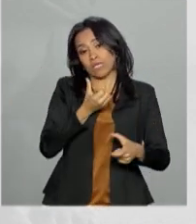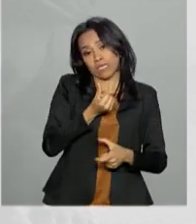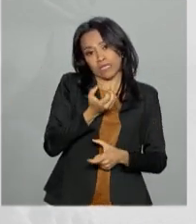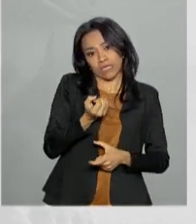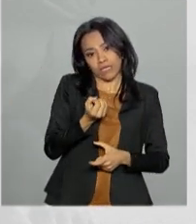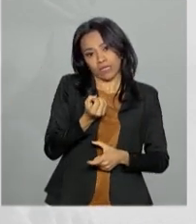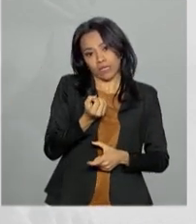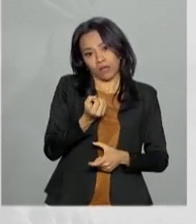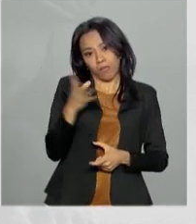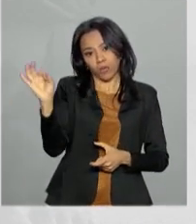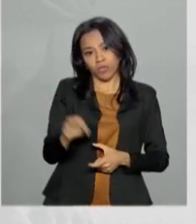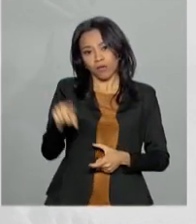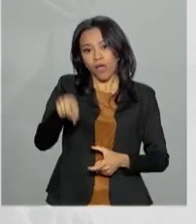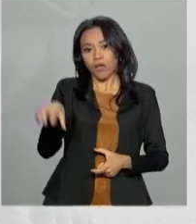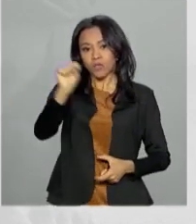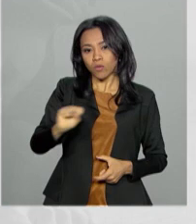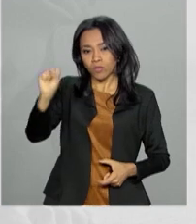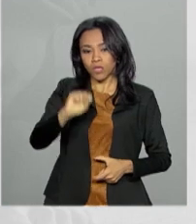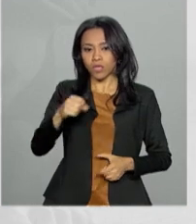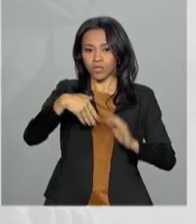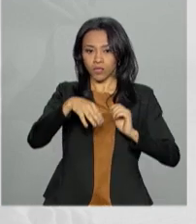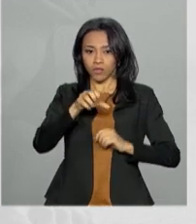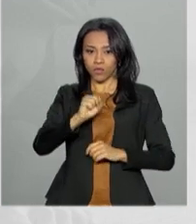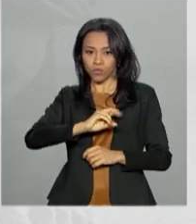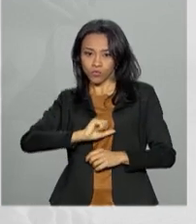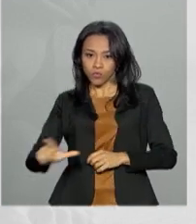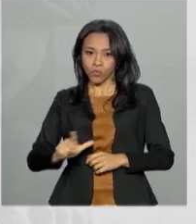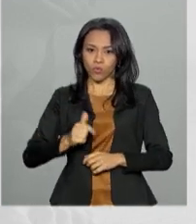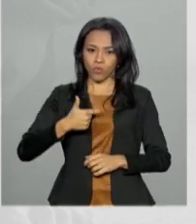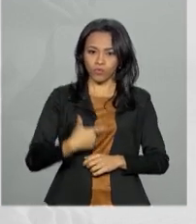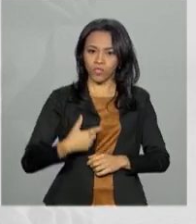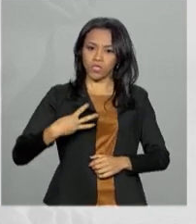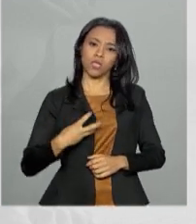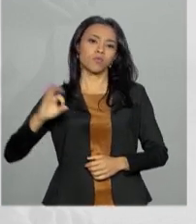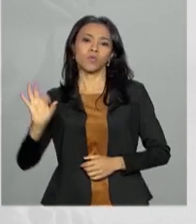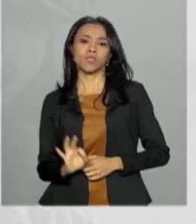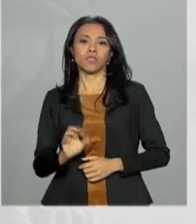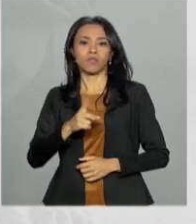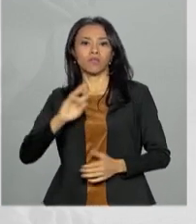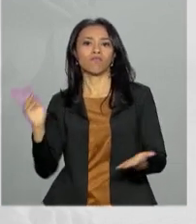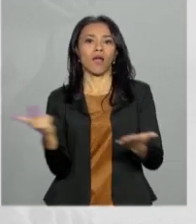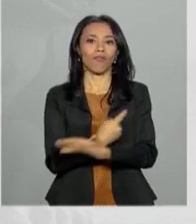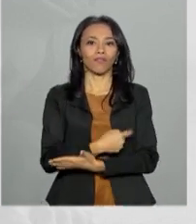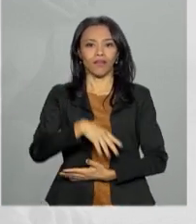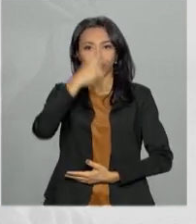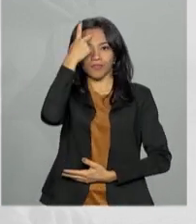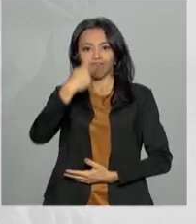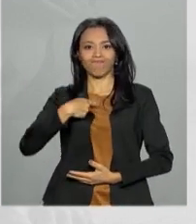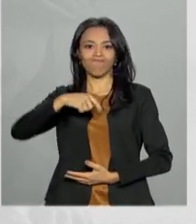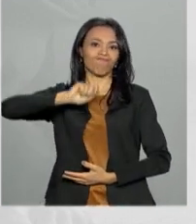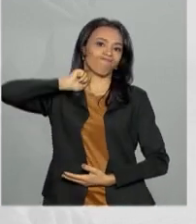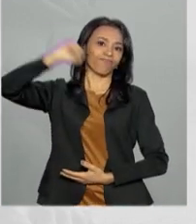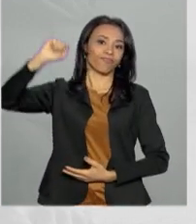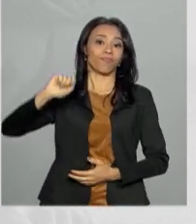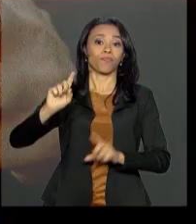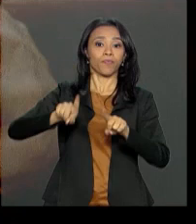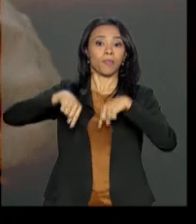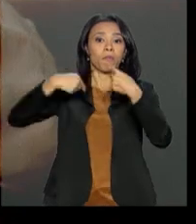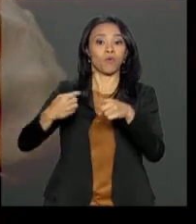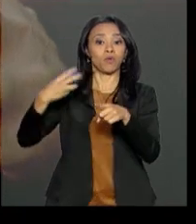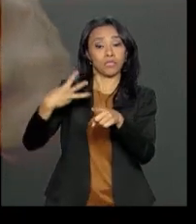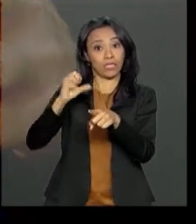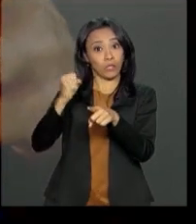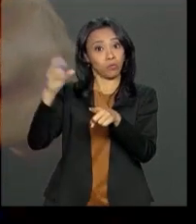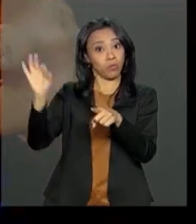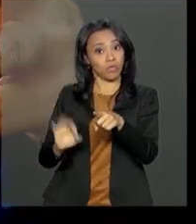solteiros a região sul concentra 23 por cento dos suicídios e o sudeste 38% a